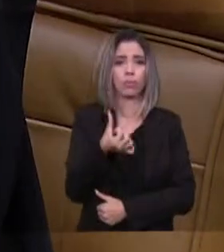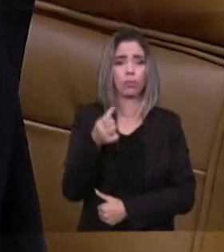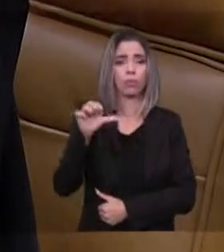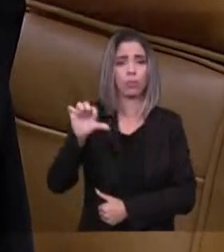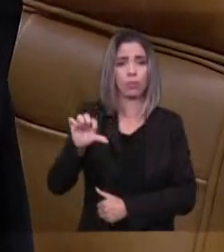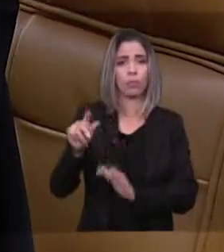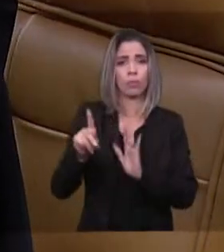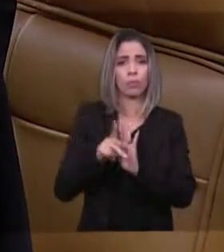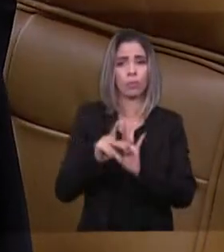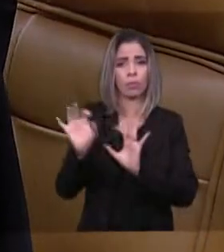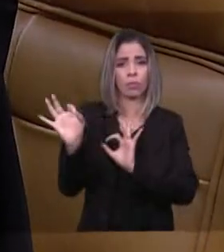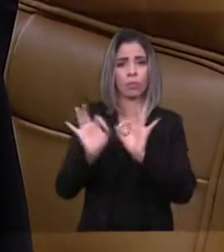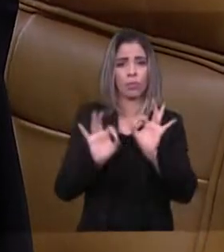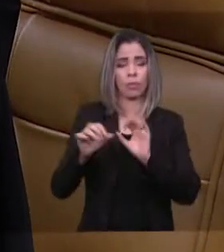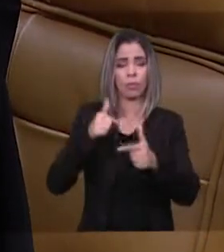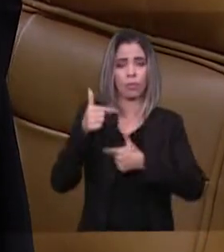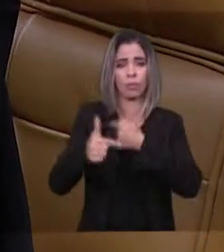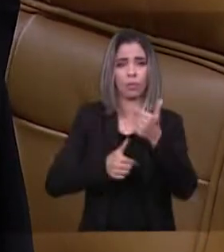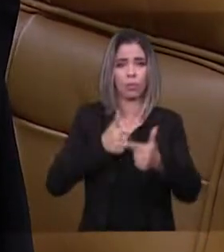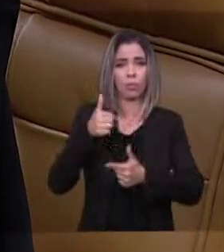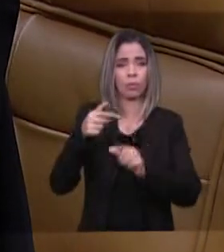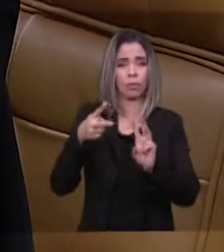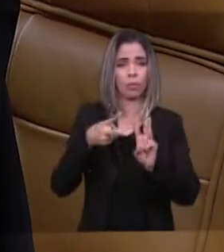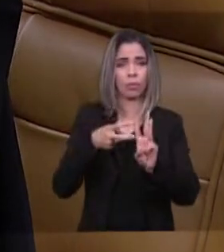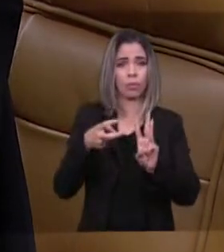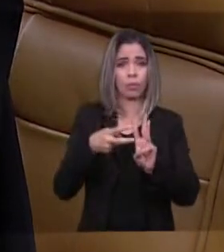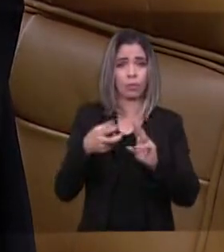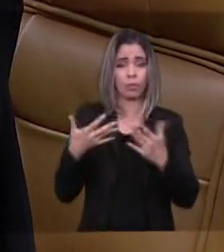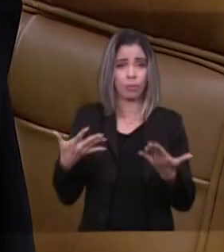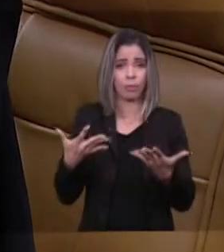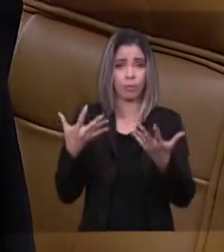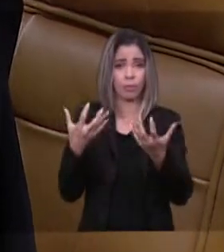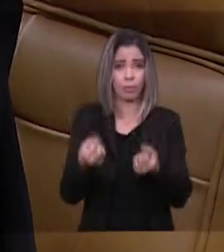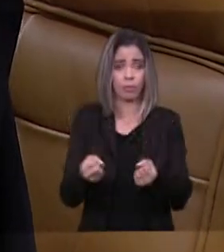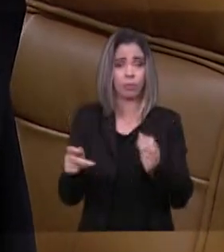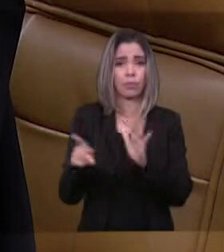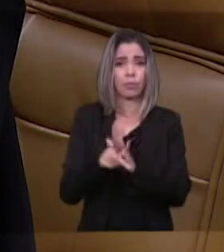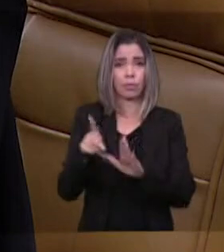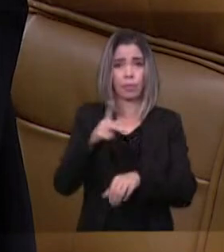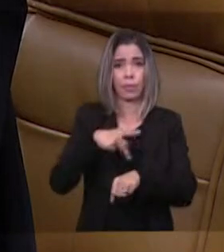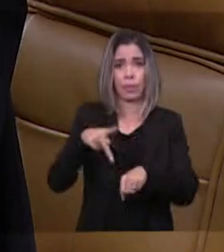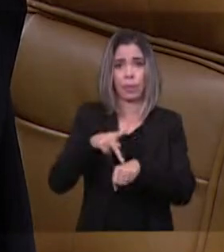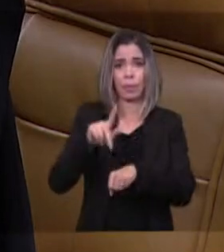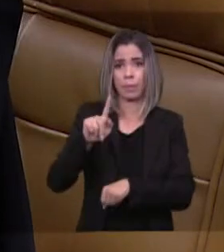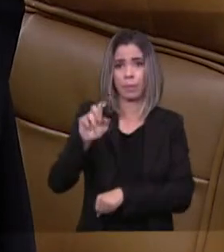Organização Internacional do Trabalho sobre Povos Indígenas e Tribais, adotada em Genebra, em